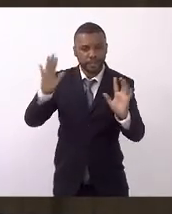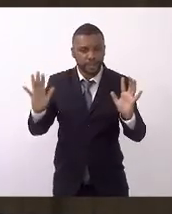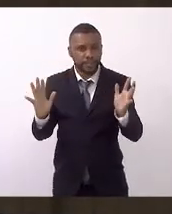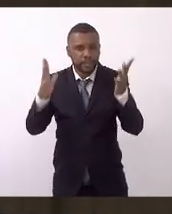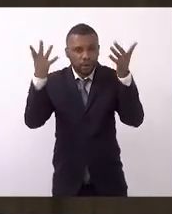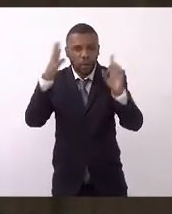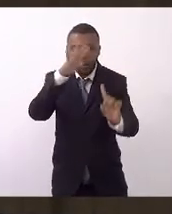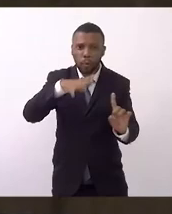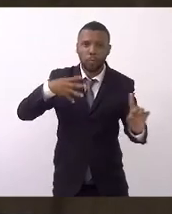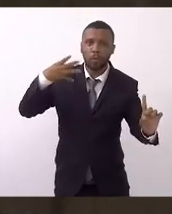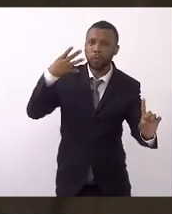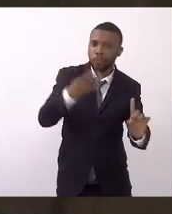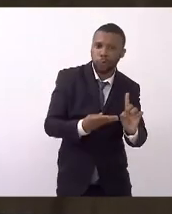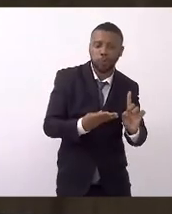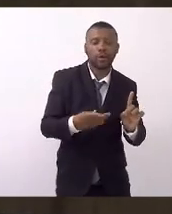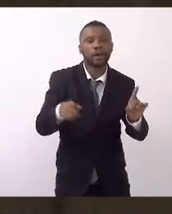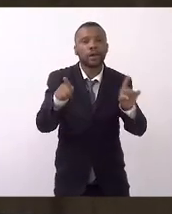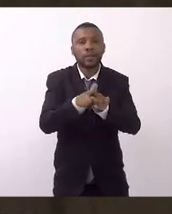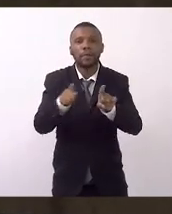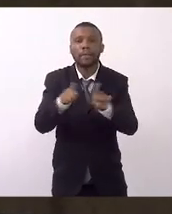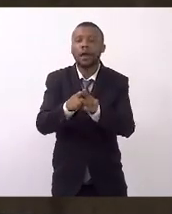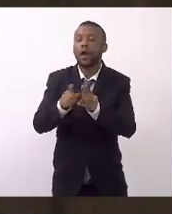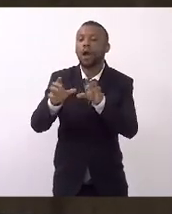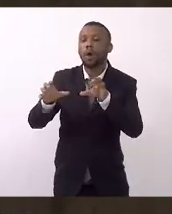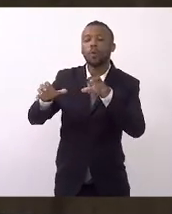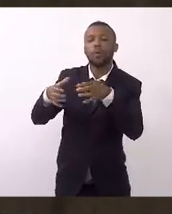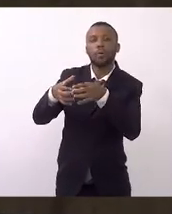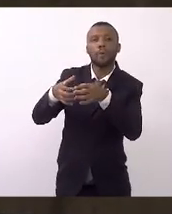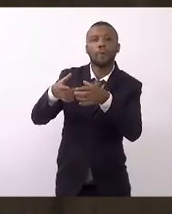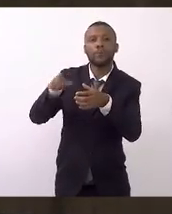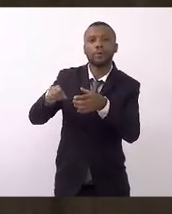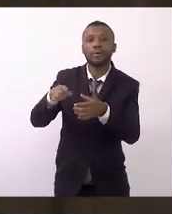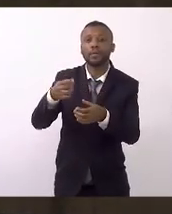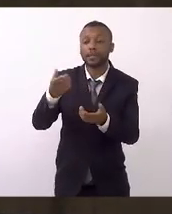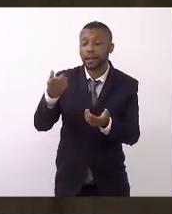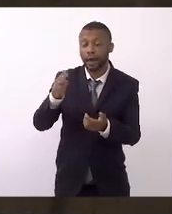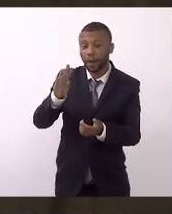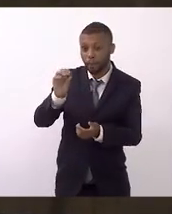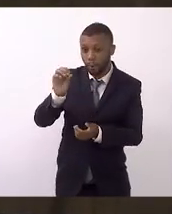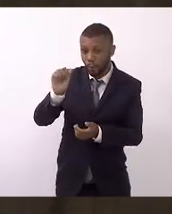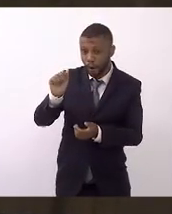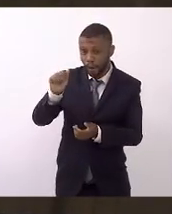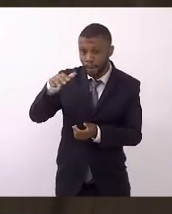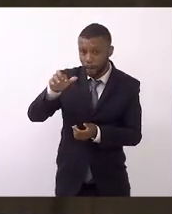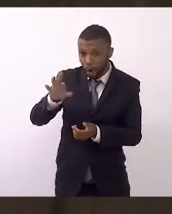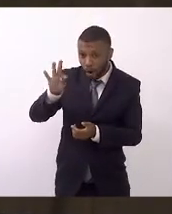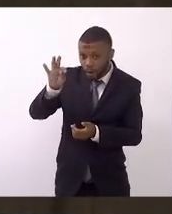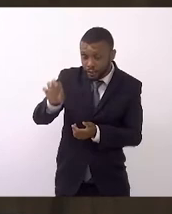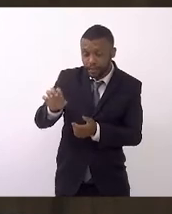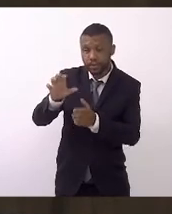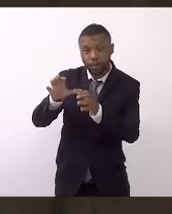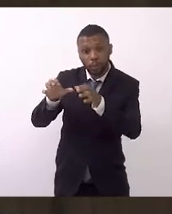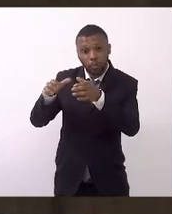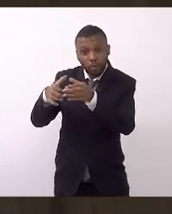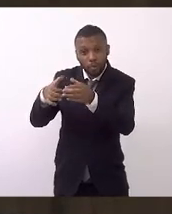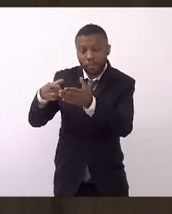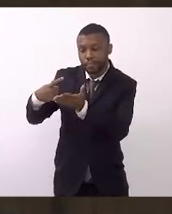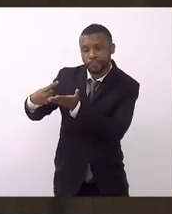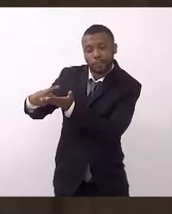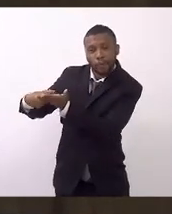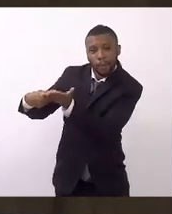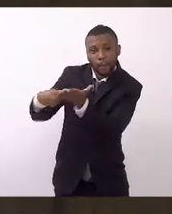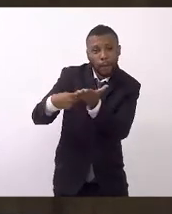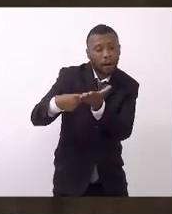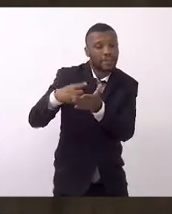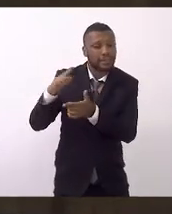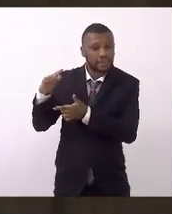à Irmandade da Boa Morte, que é super fundamental, uma irmandade tradicional das